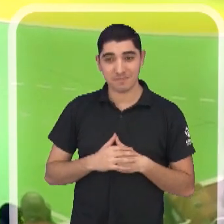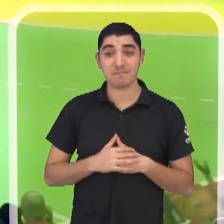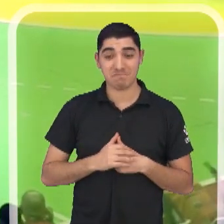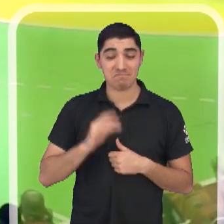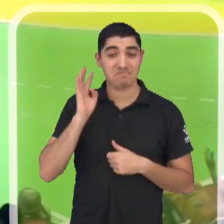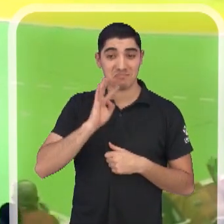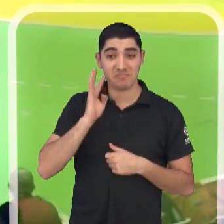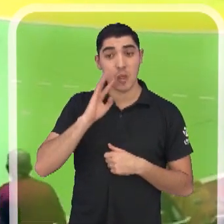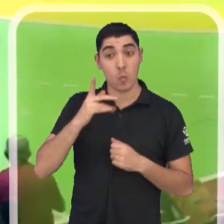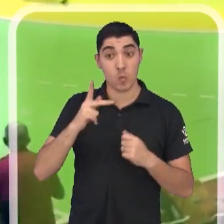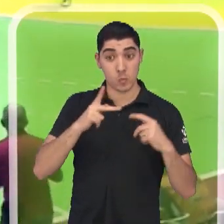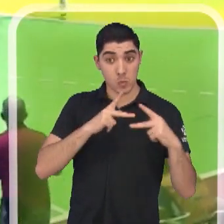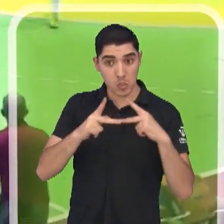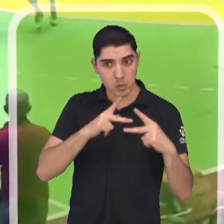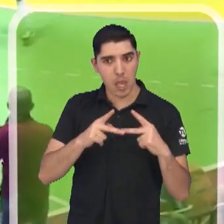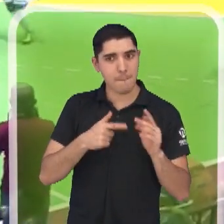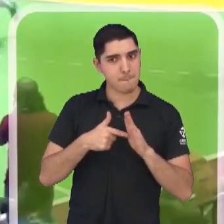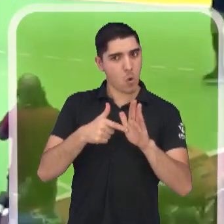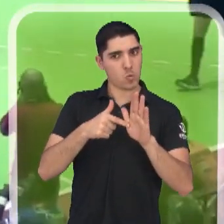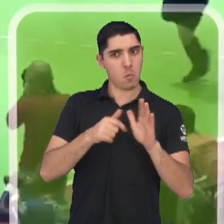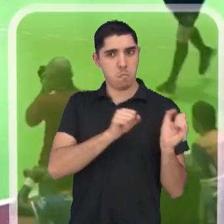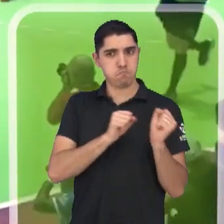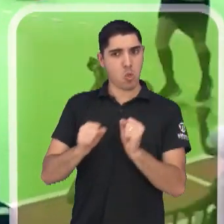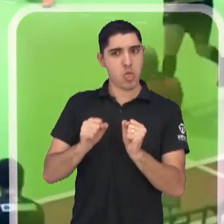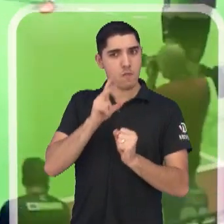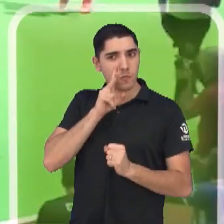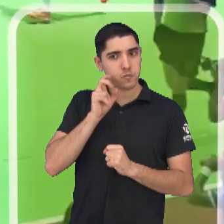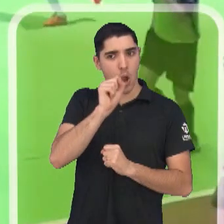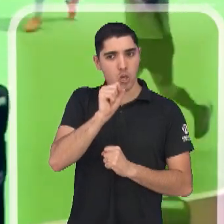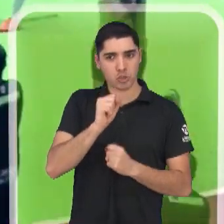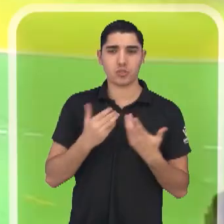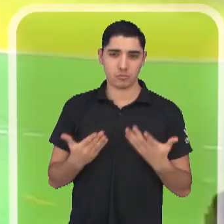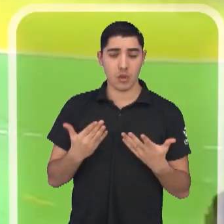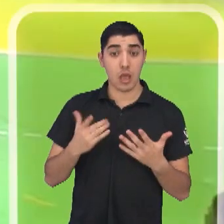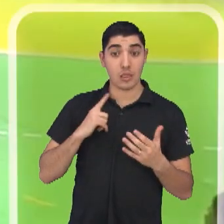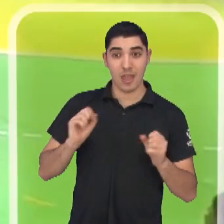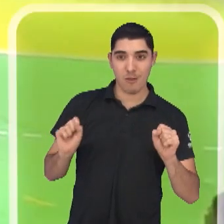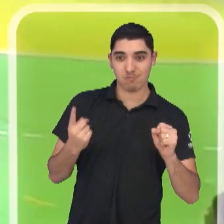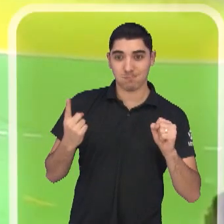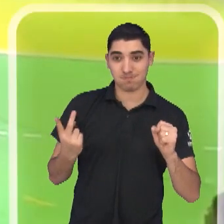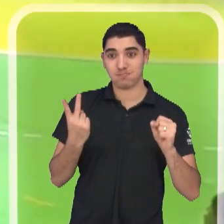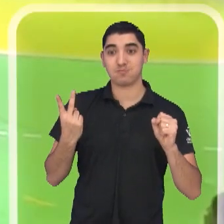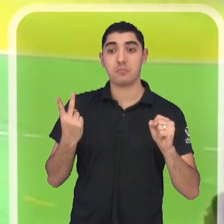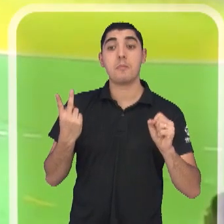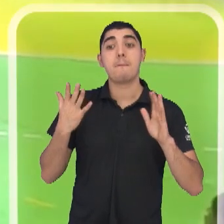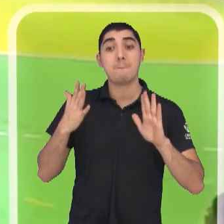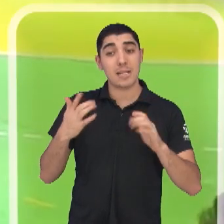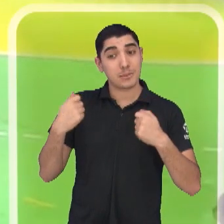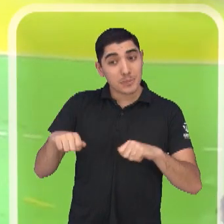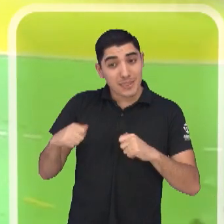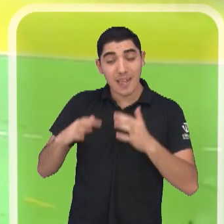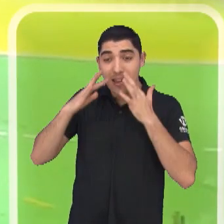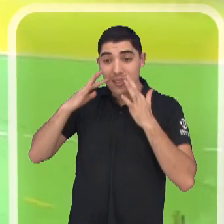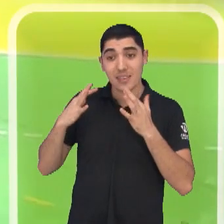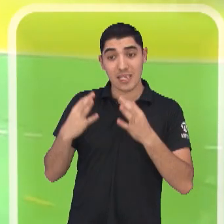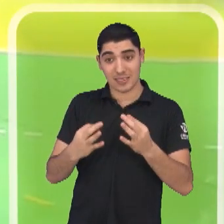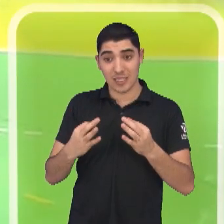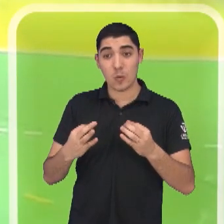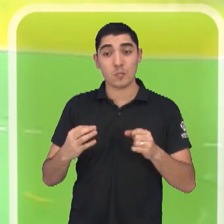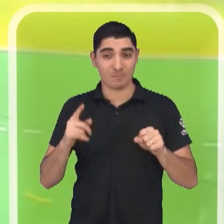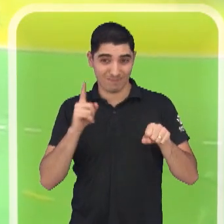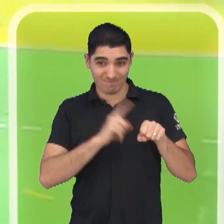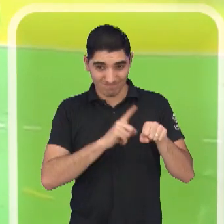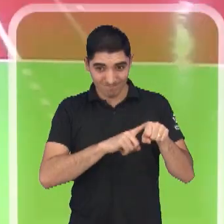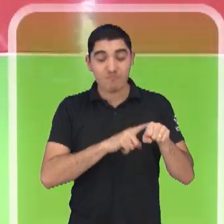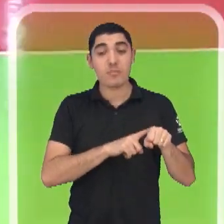o São José mostrando aí eu poderia bem forte saiu vencendo por 2 Mas como você bem falou tem que ficar atento aí esse time do Dracena como fez com